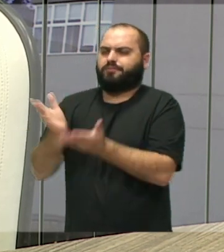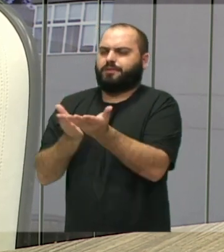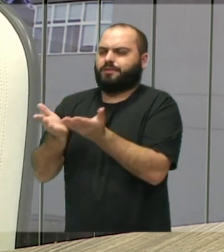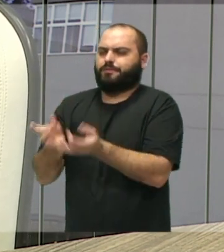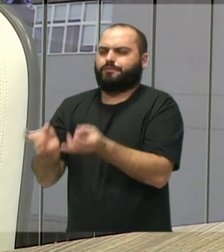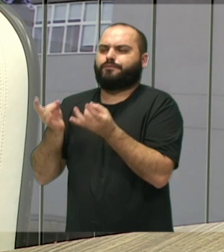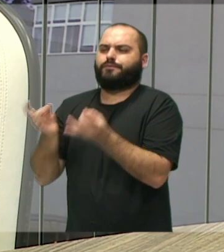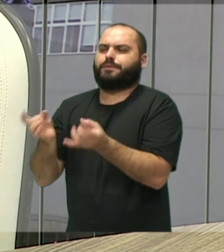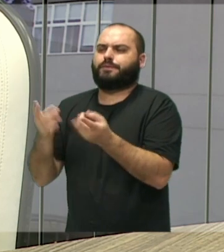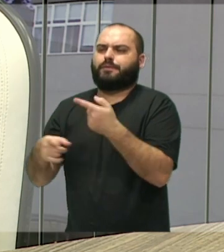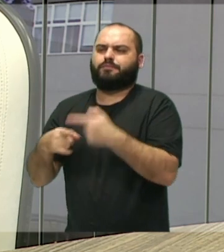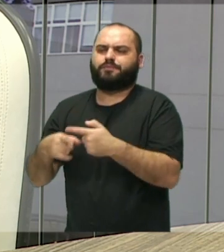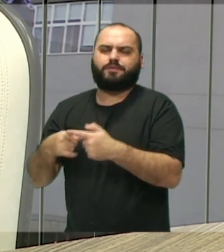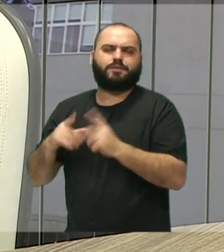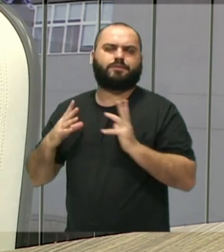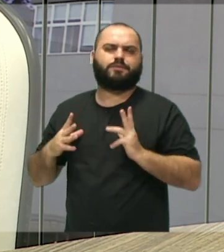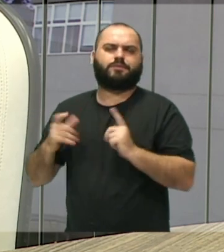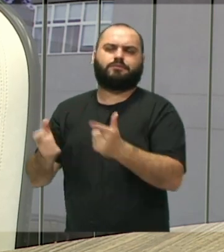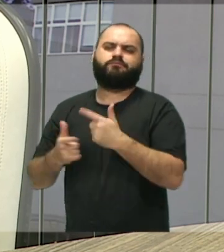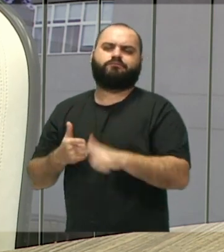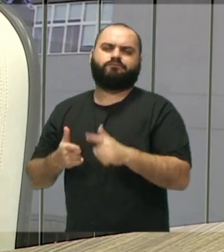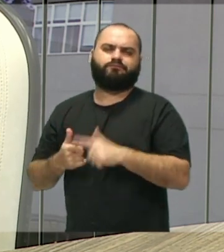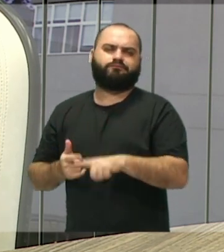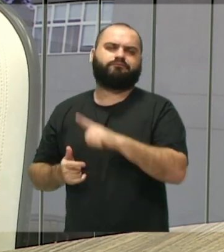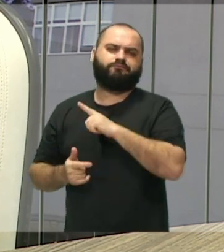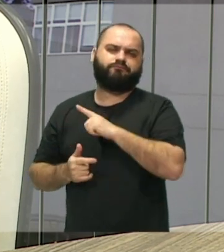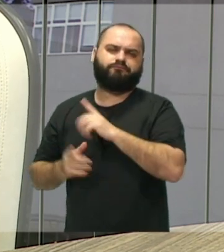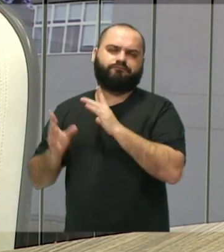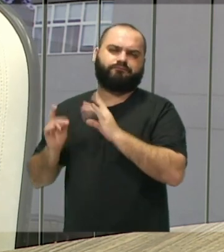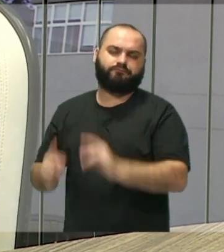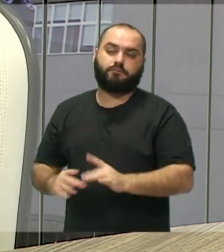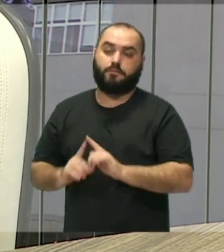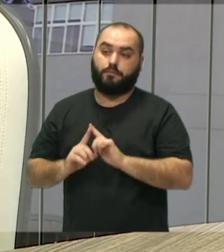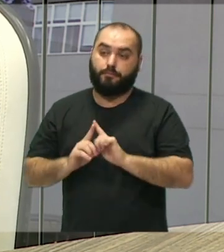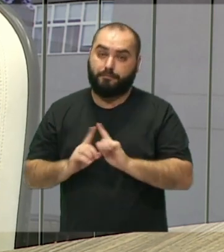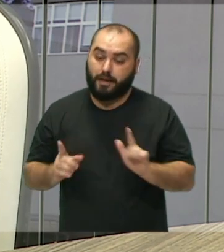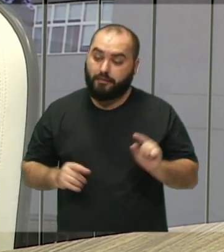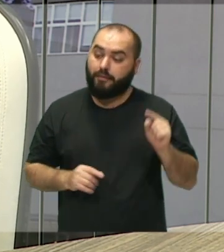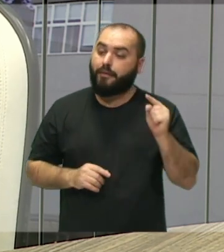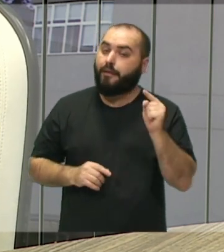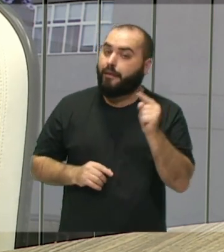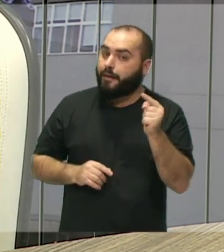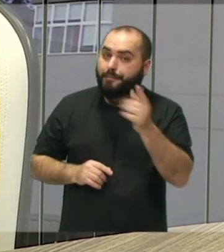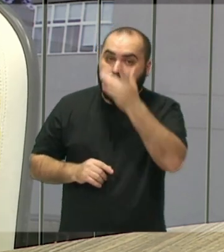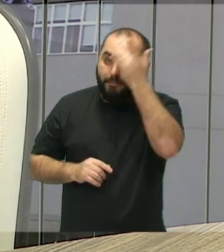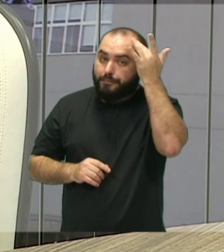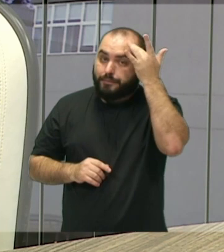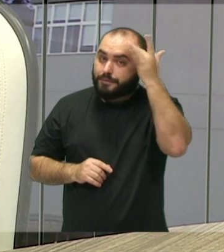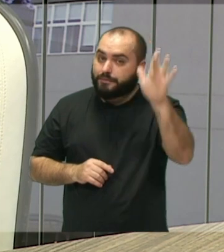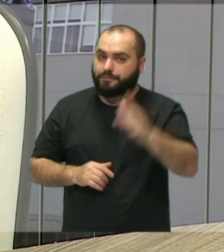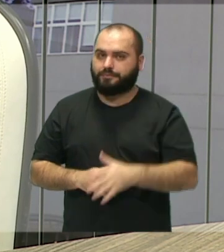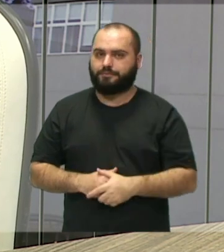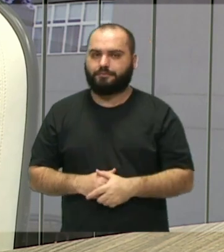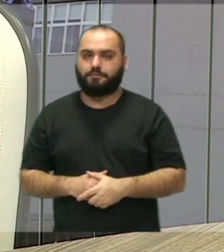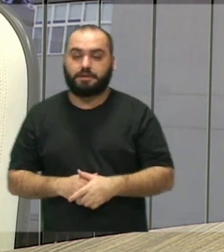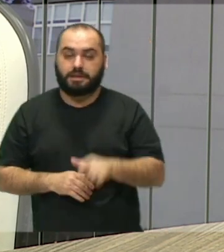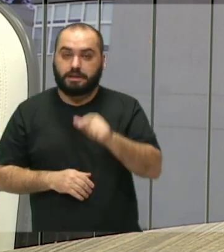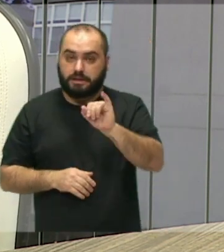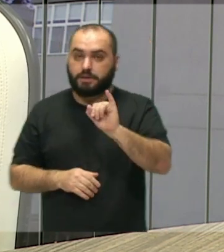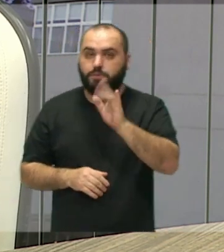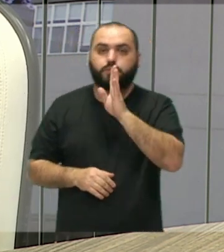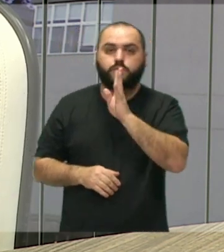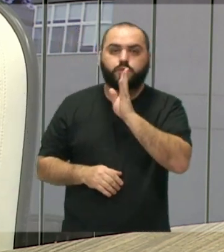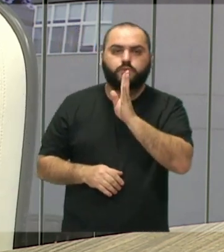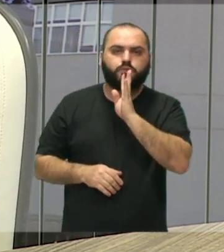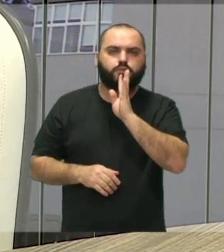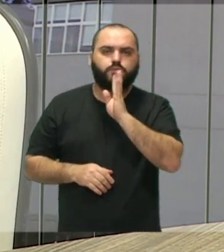licitação porque é tudo viciado, tá, tá, tá. Só que ele também não sabe como é que são esses processos. No momento que ele conhecer, que ele